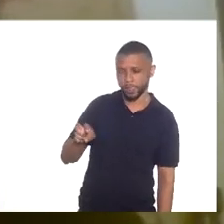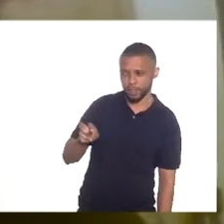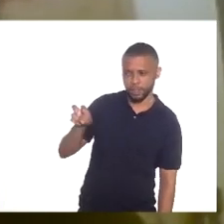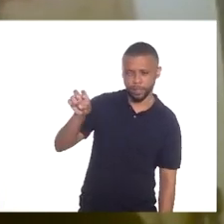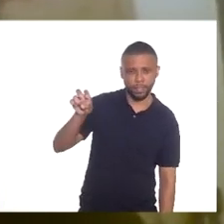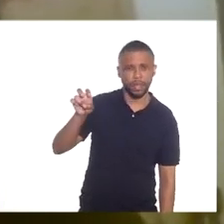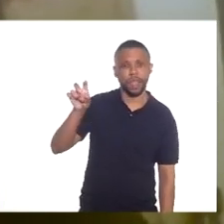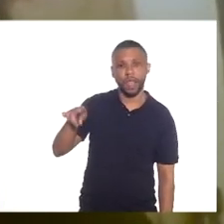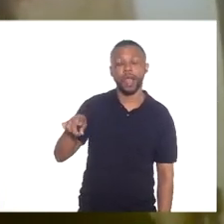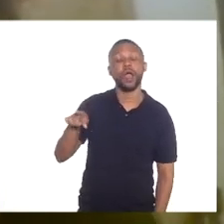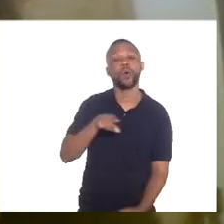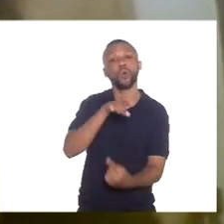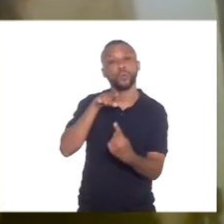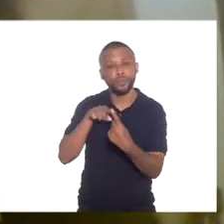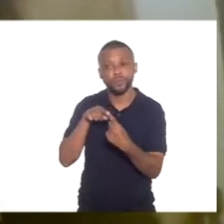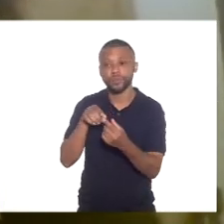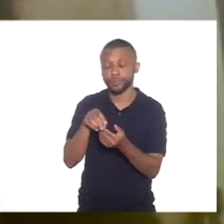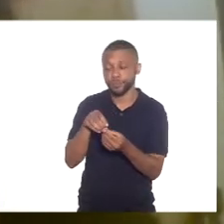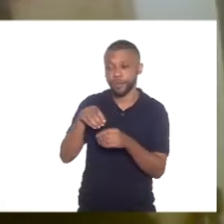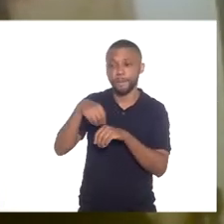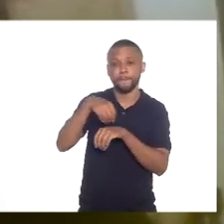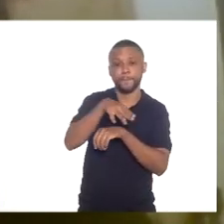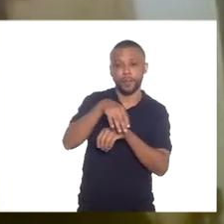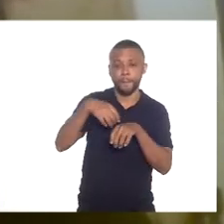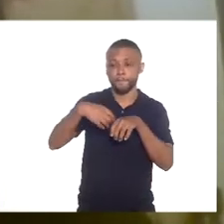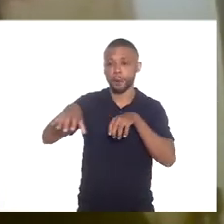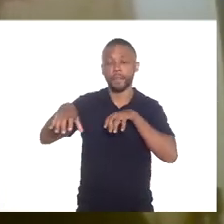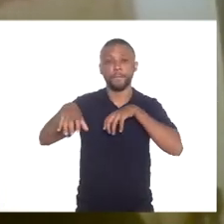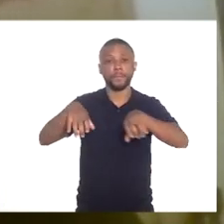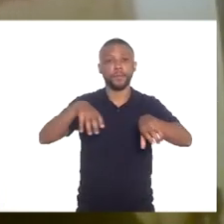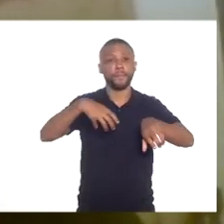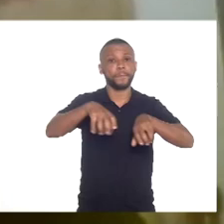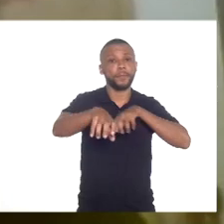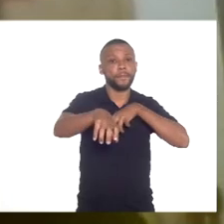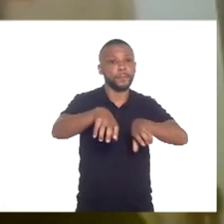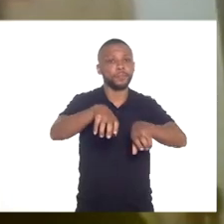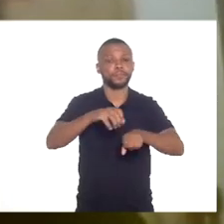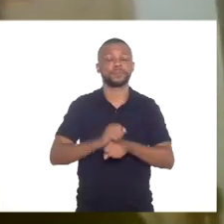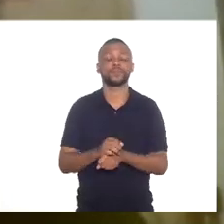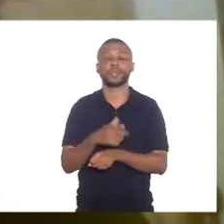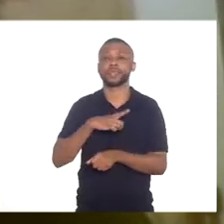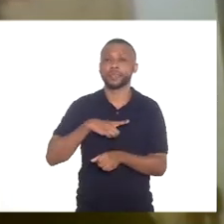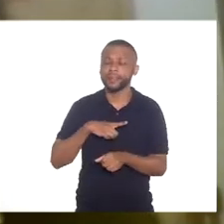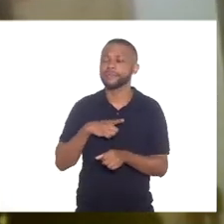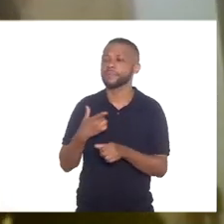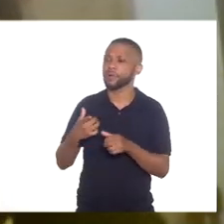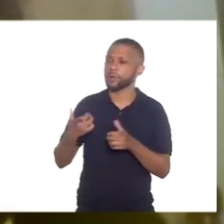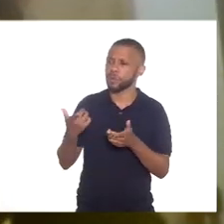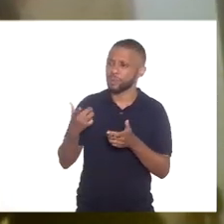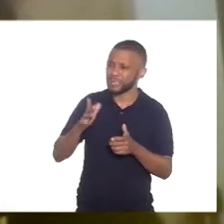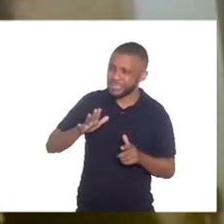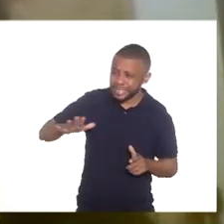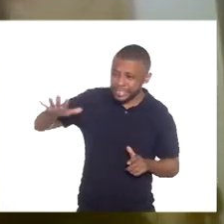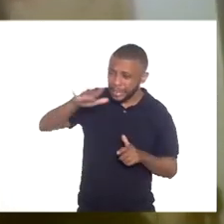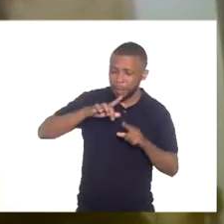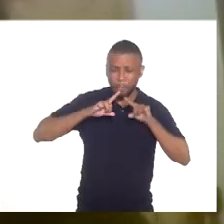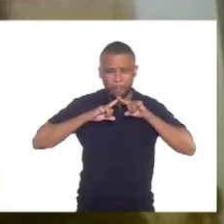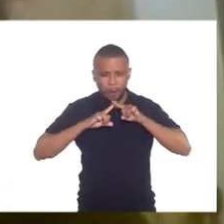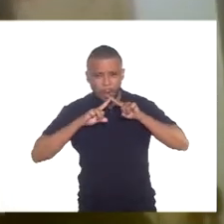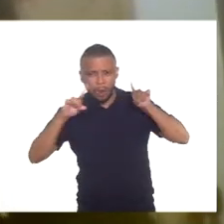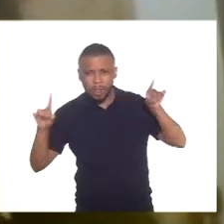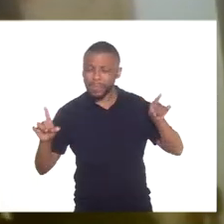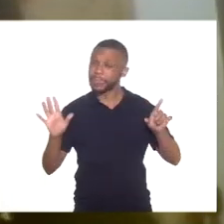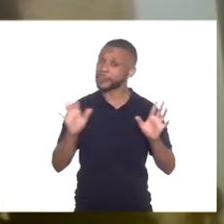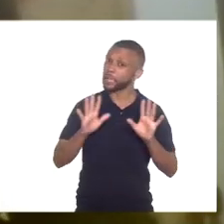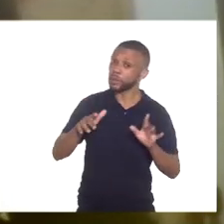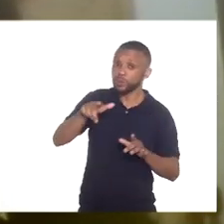é de distribuição e, portanto, é da minha distribuidora. E aí houve uma grita geral dizendo, não, espera aí, isso aí é um duto